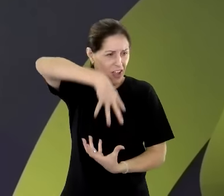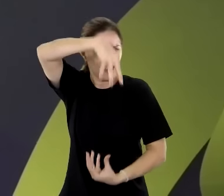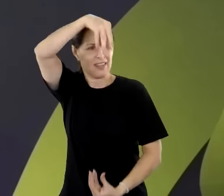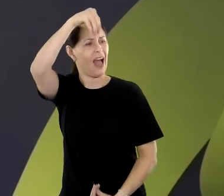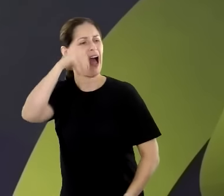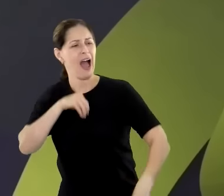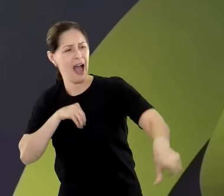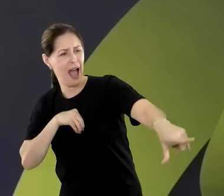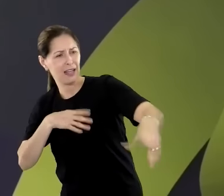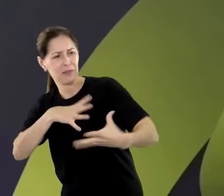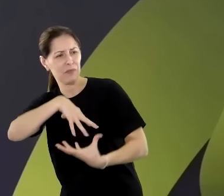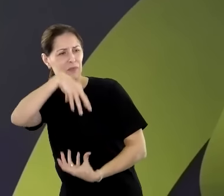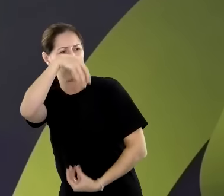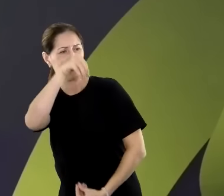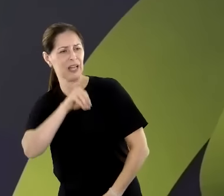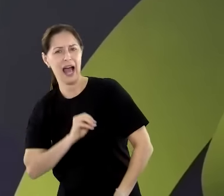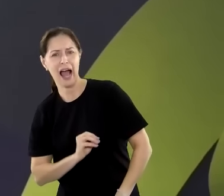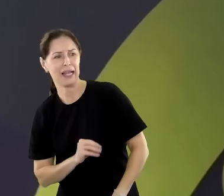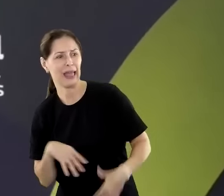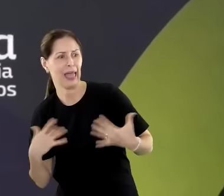problema.